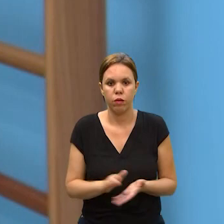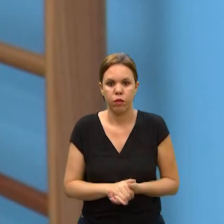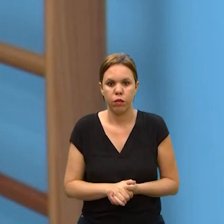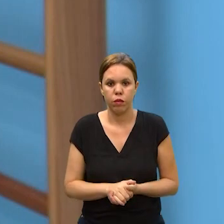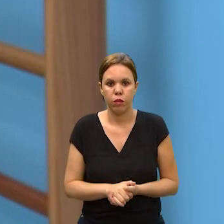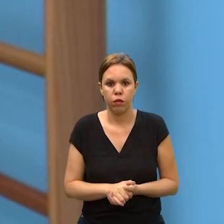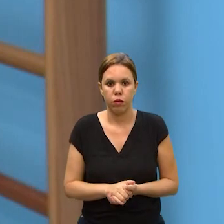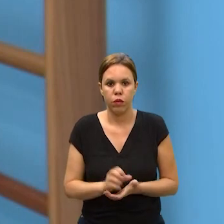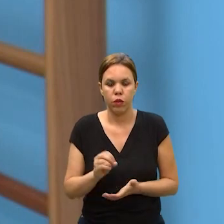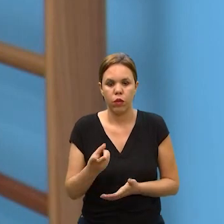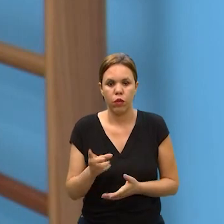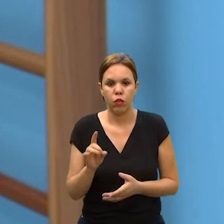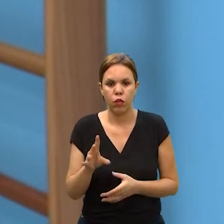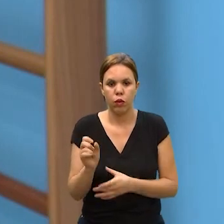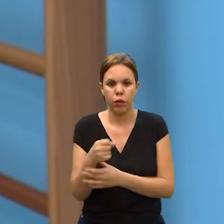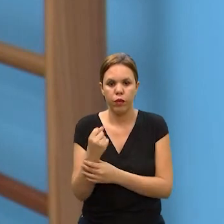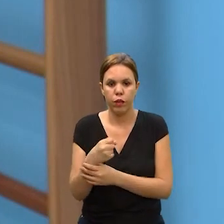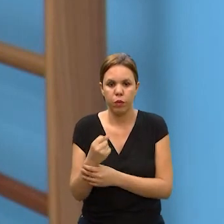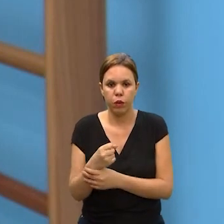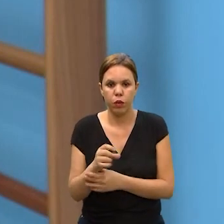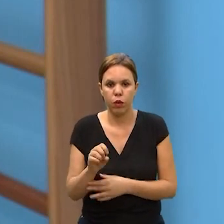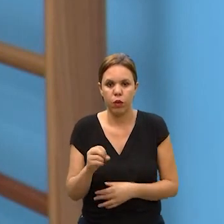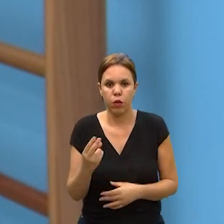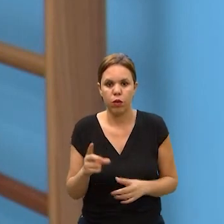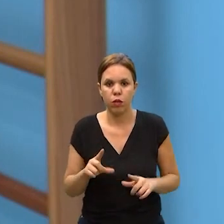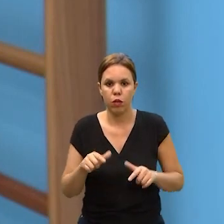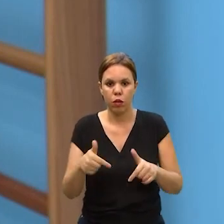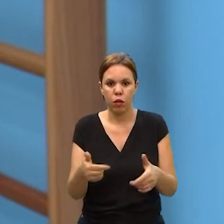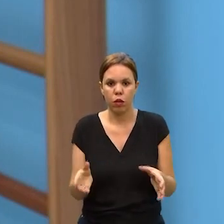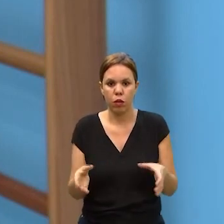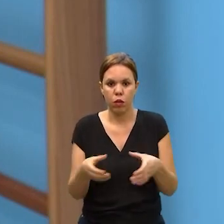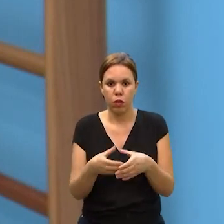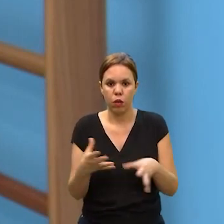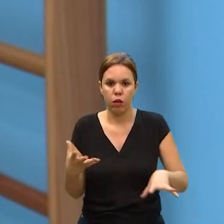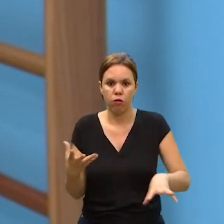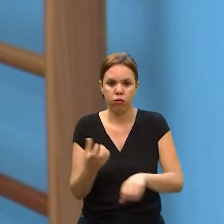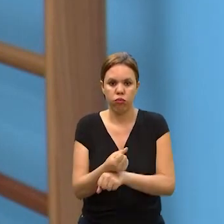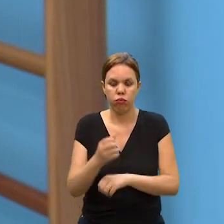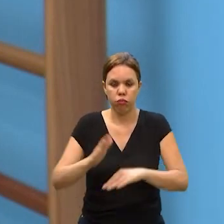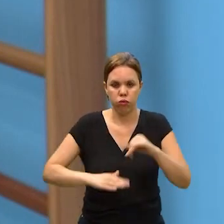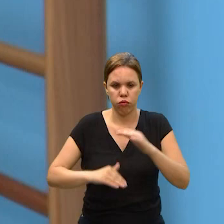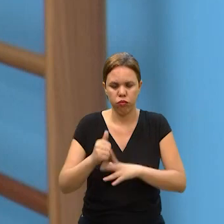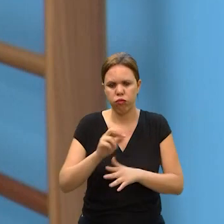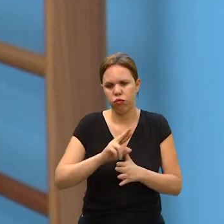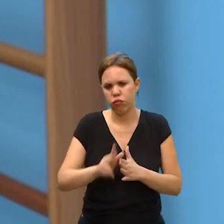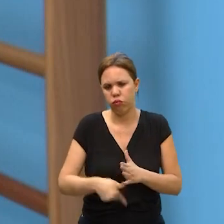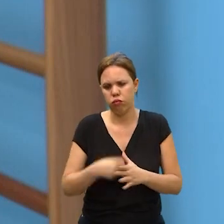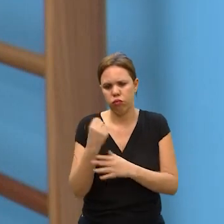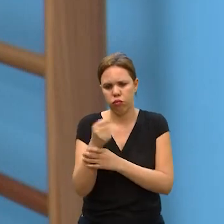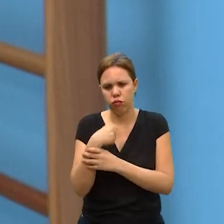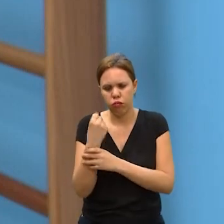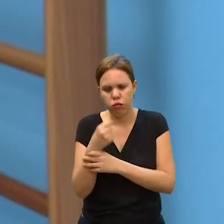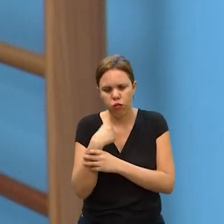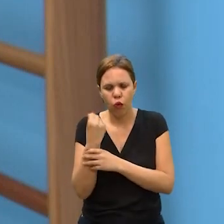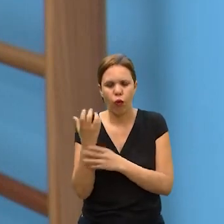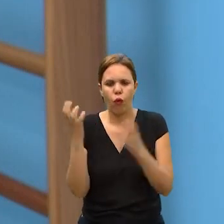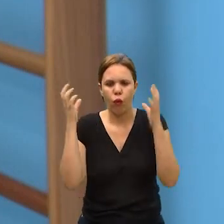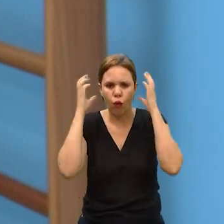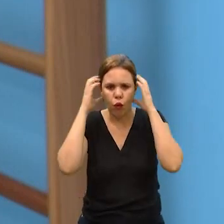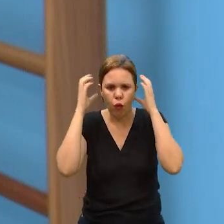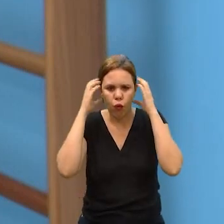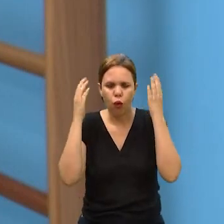chegam encaminhadas ou só para fisioterapia ou para a atuação da equipe interdisciplinar, físio, fono,